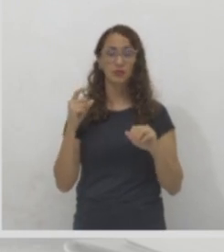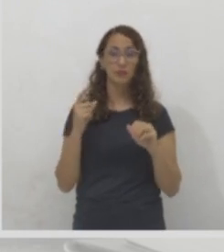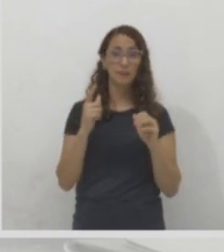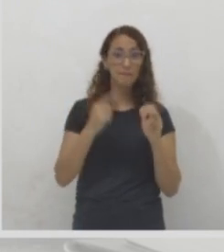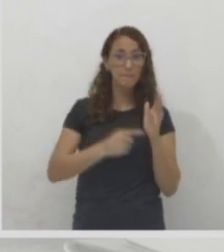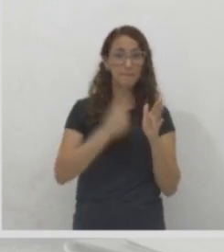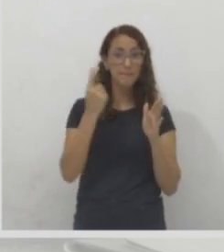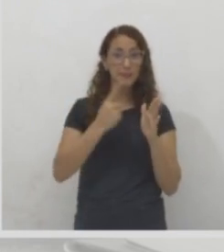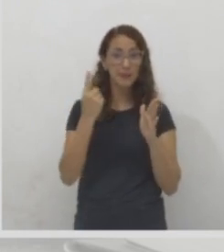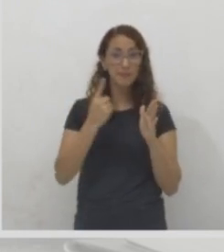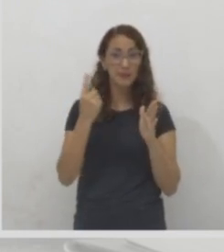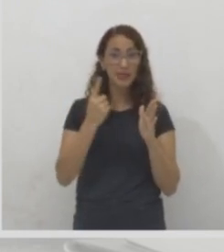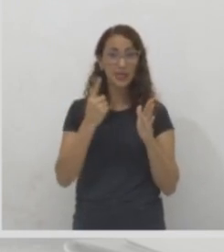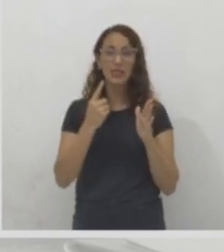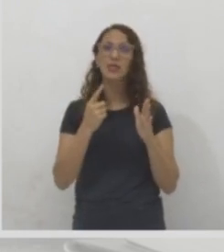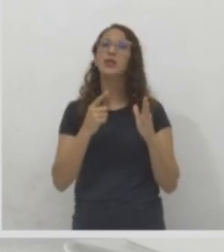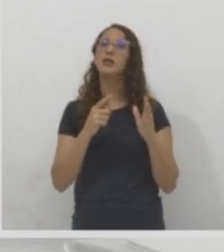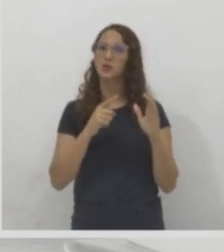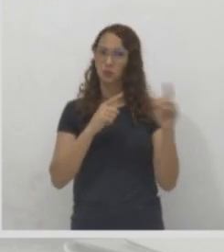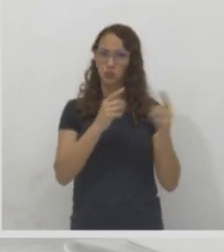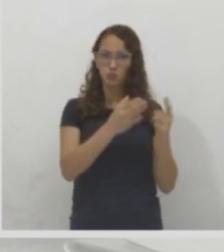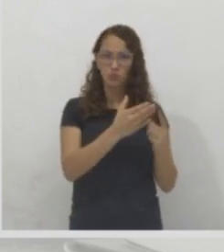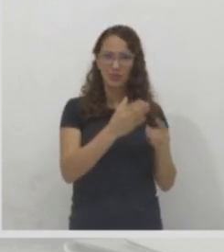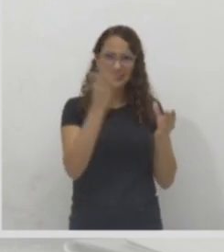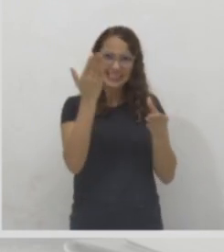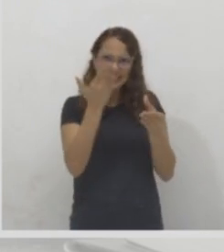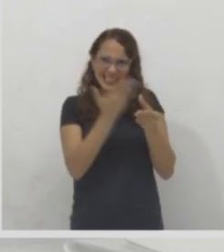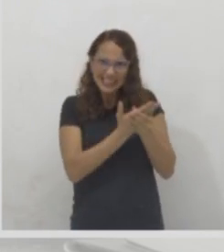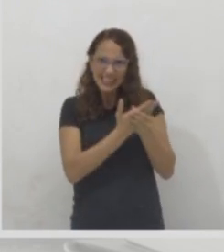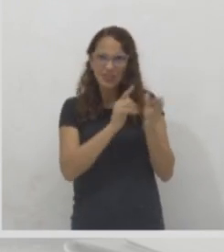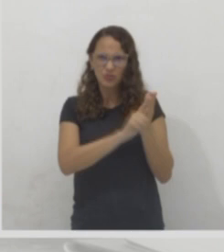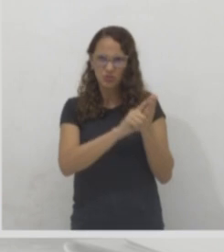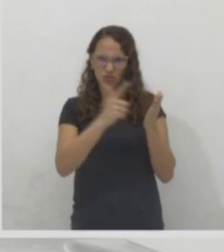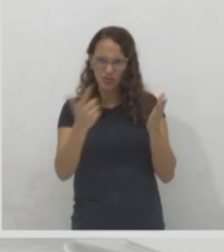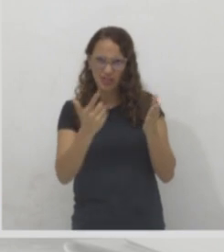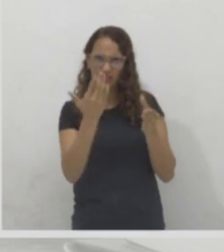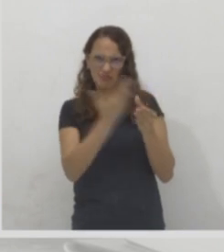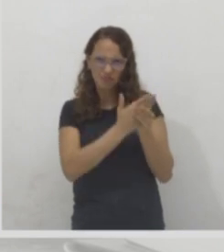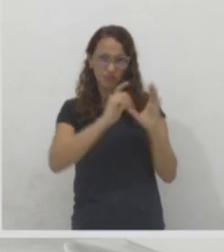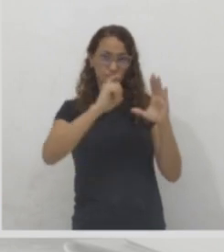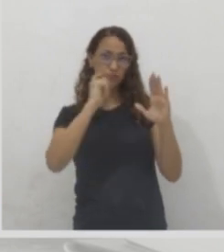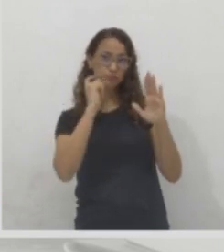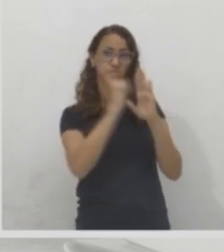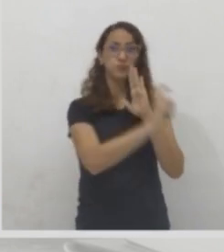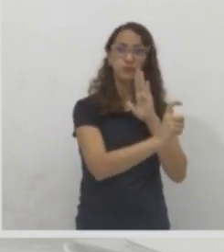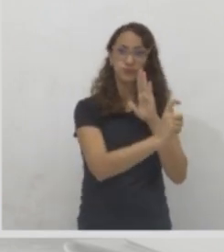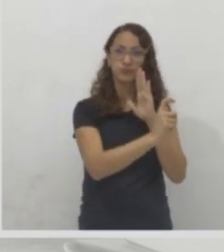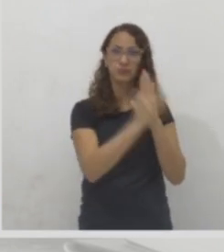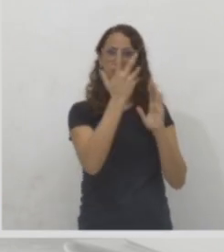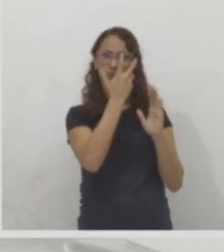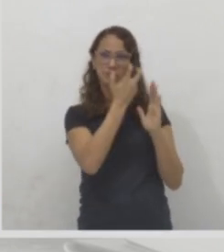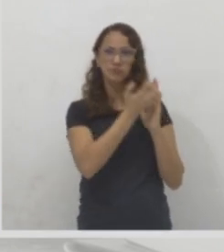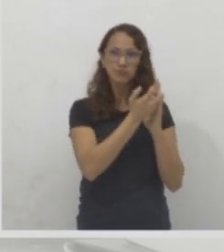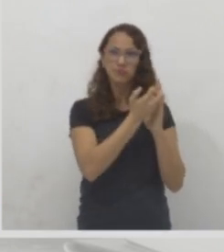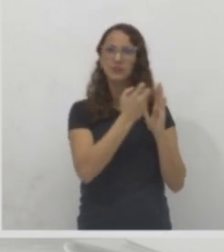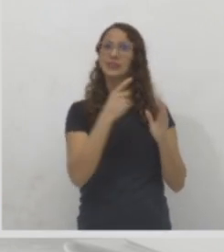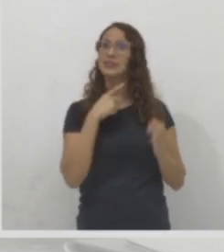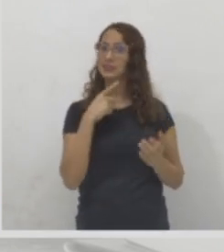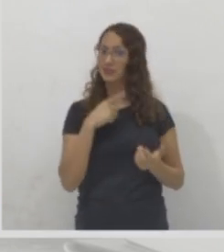página dos cadernos desse jornal, certo? Alguns consideram